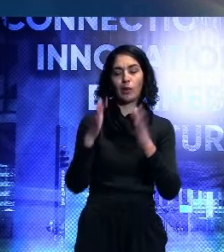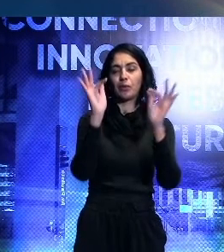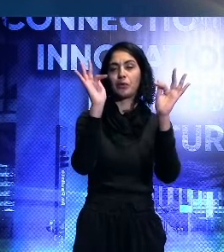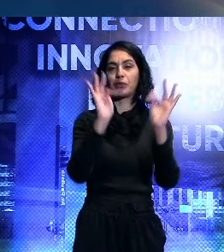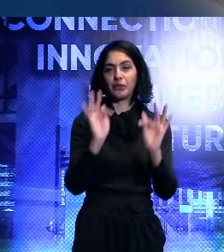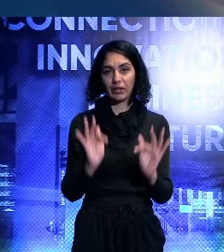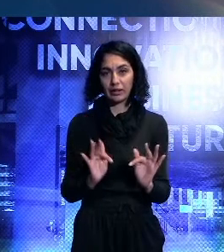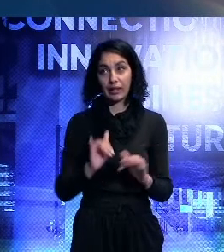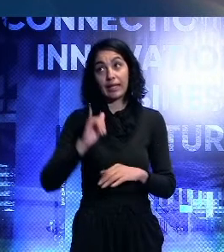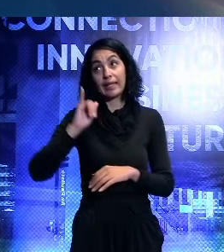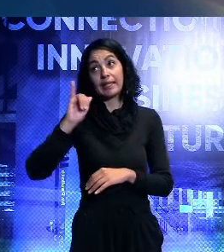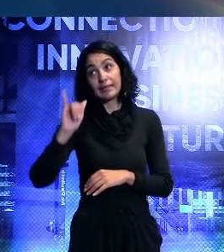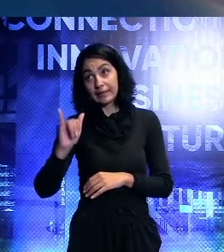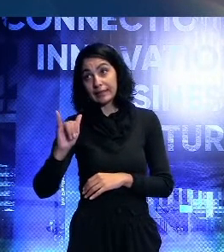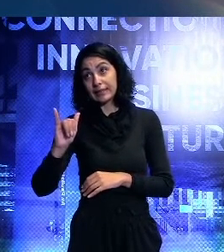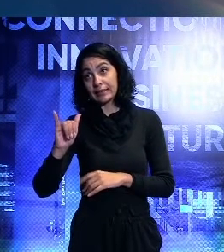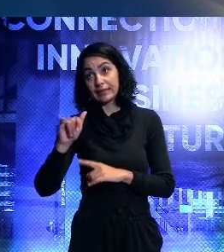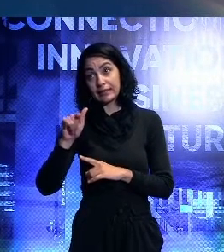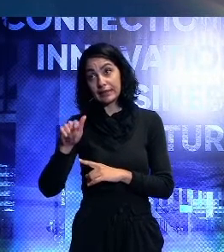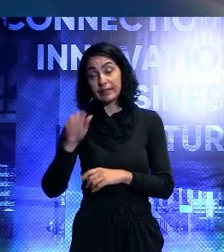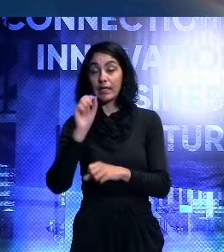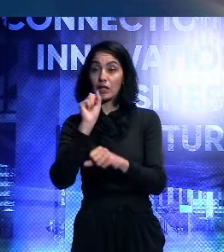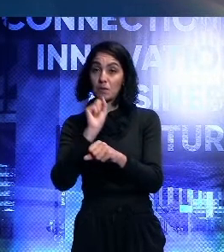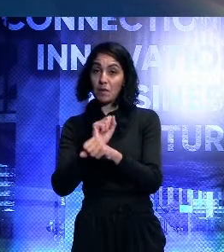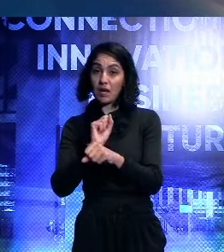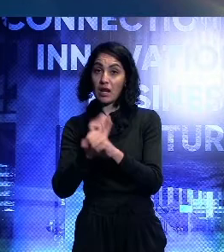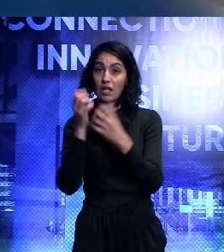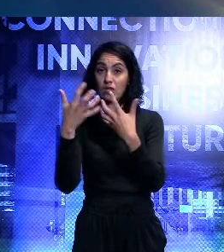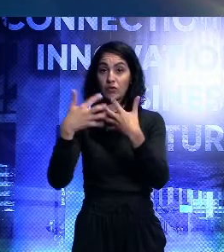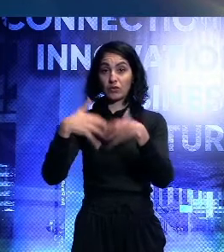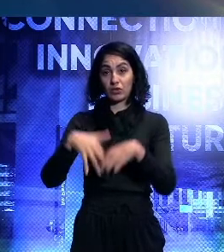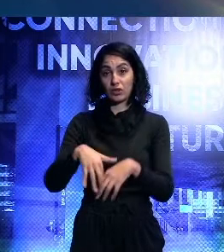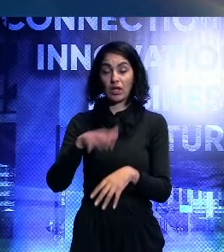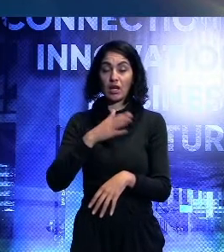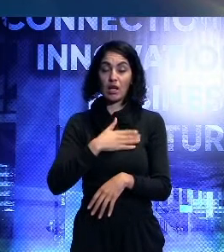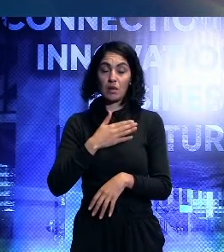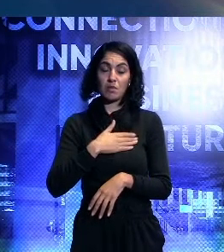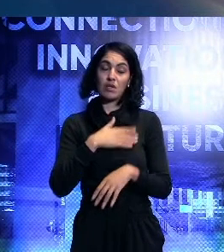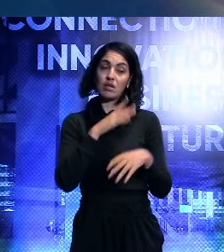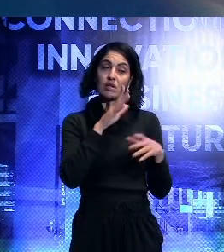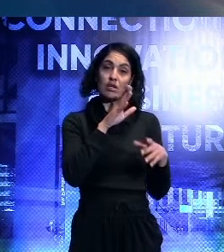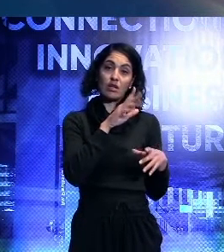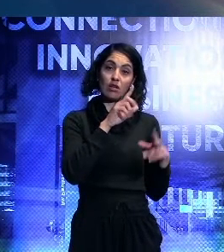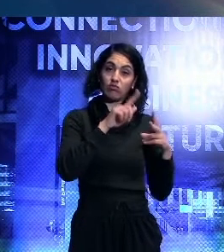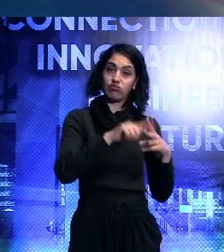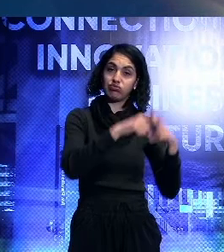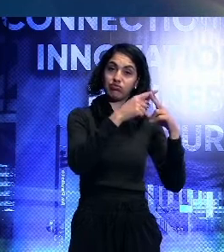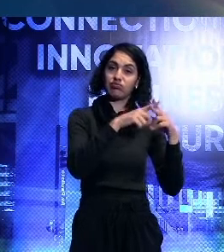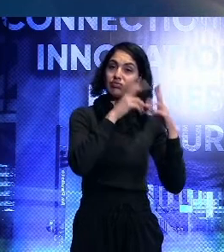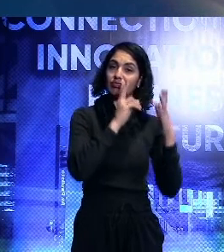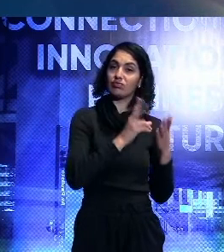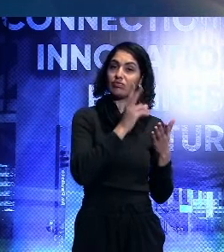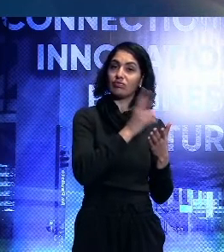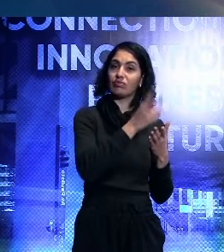Se o balanceador de carga parar de funcionar, a minha aplicação deveria continuar